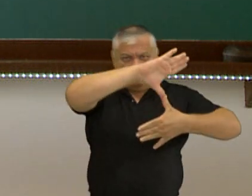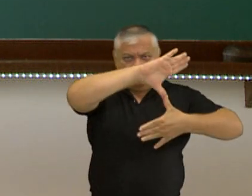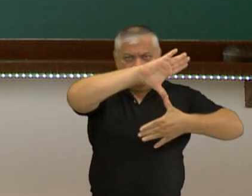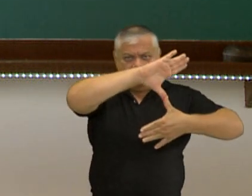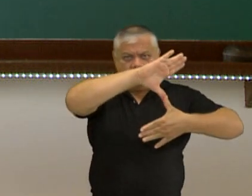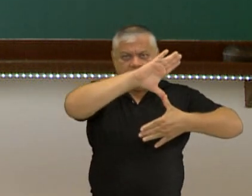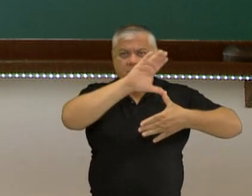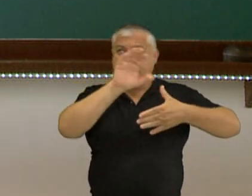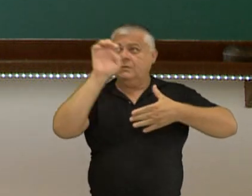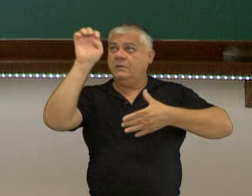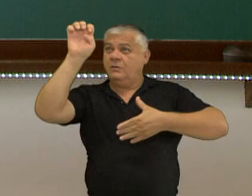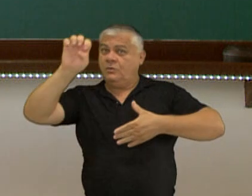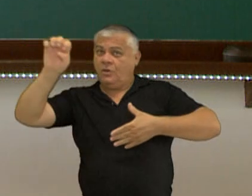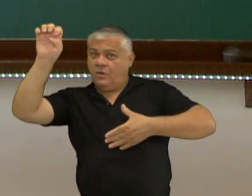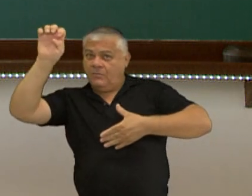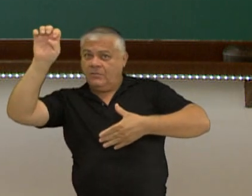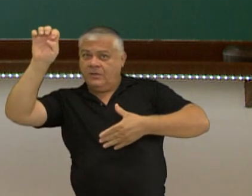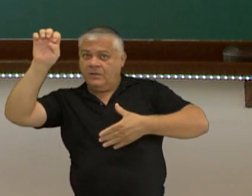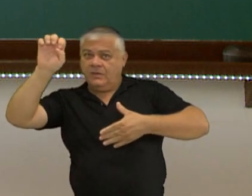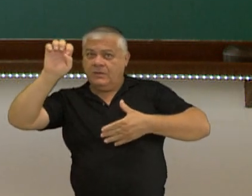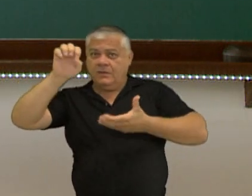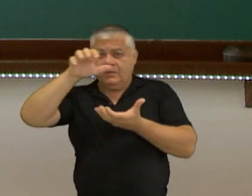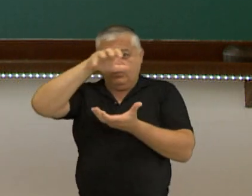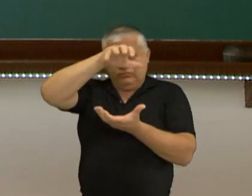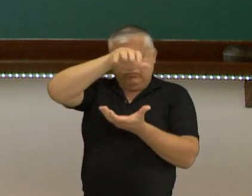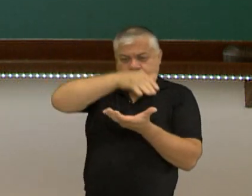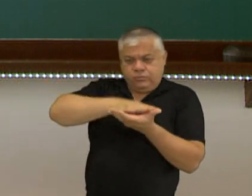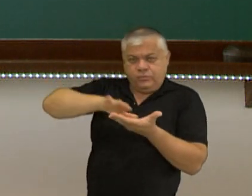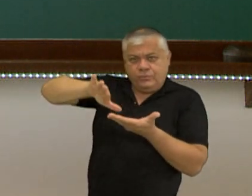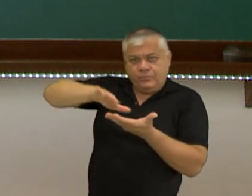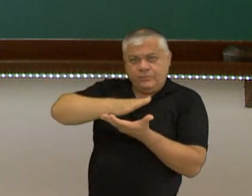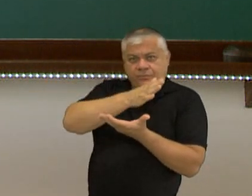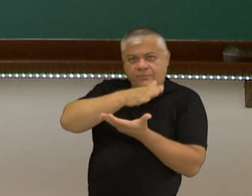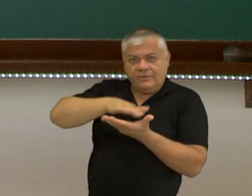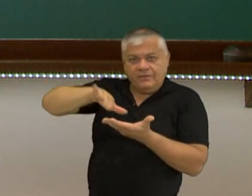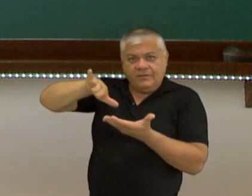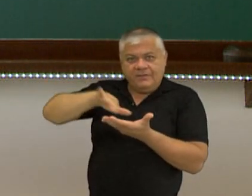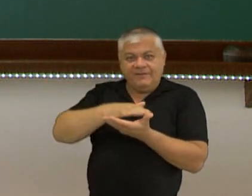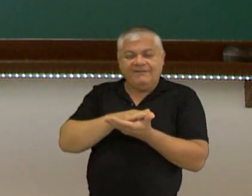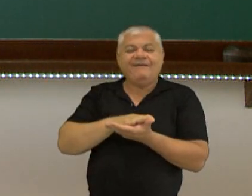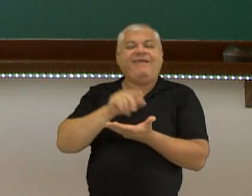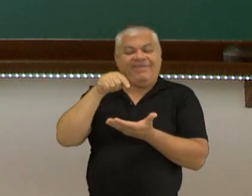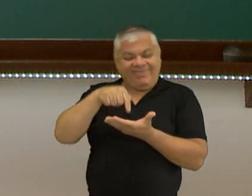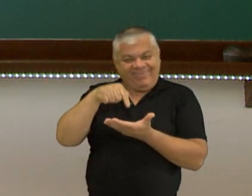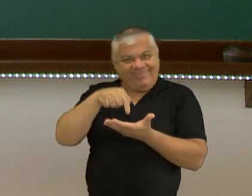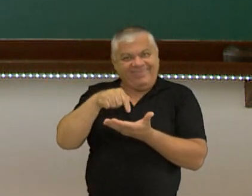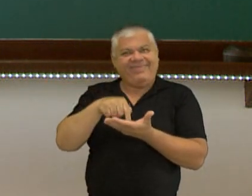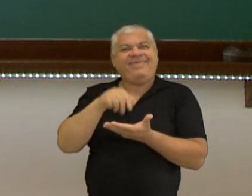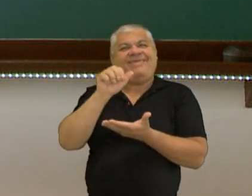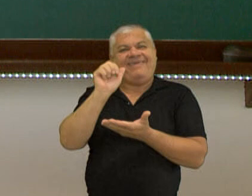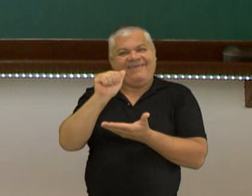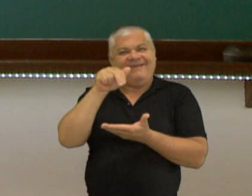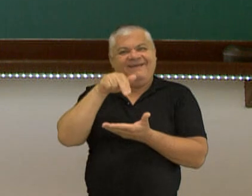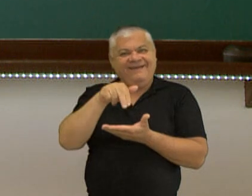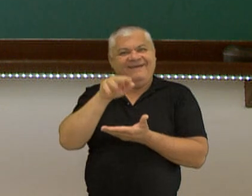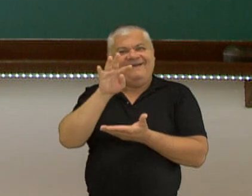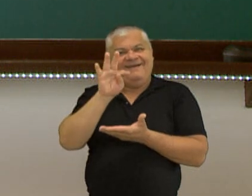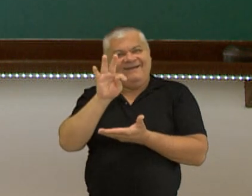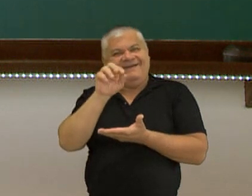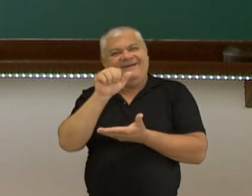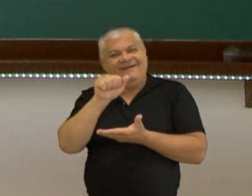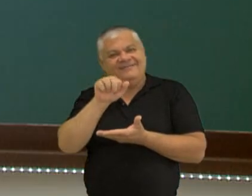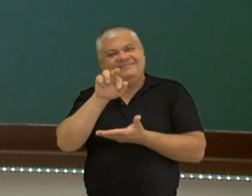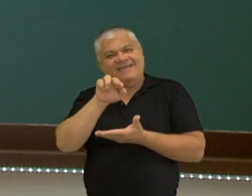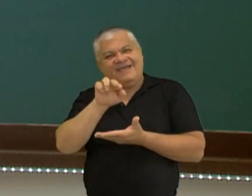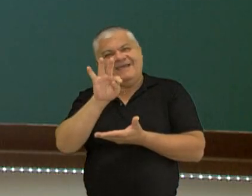não tem? Então, vamos à resposta? Ali nós temos, então, a resposta. A Antártida não possui população fixa,